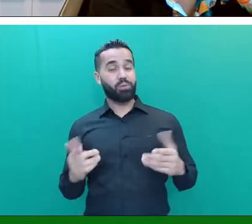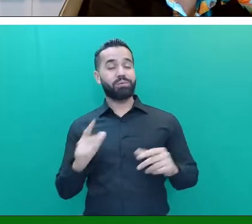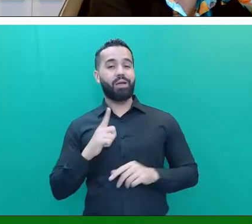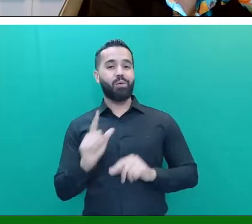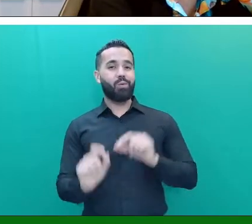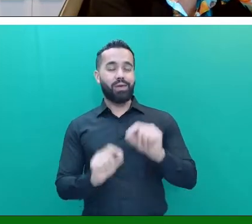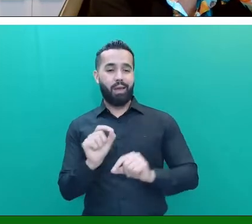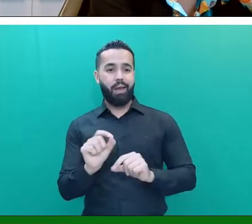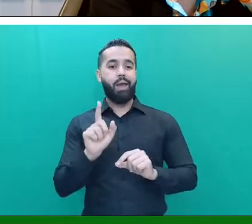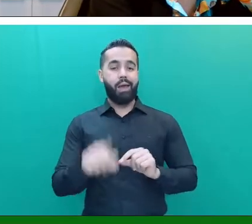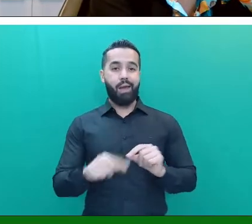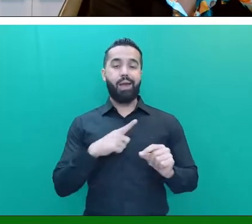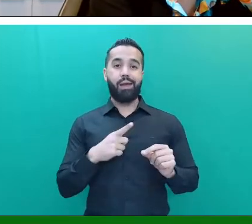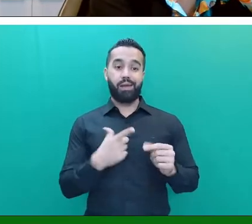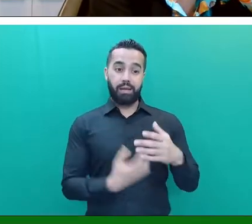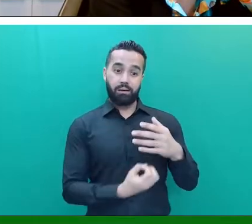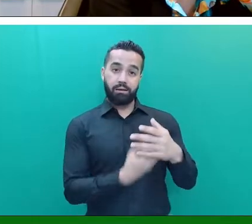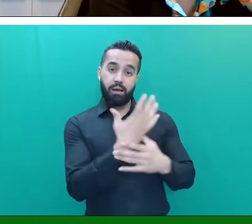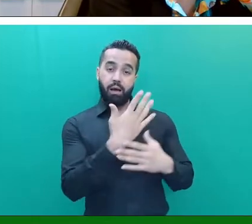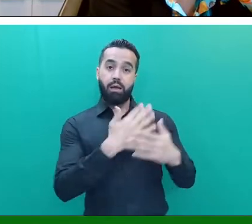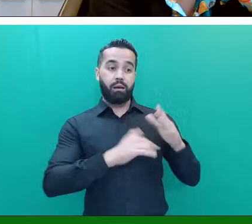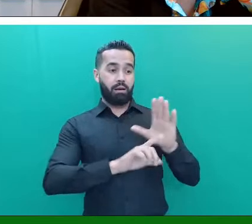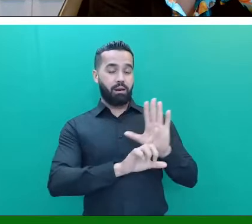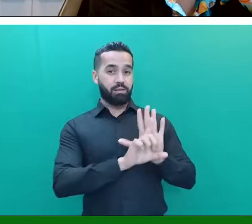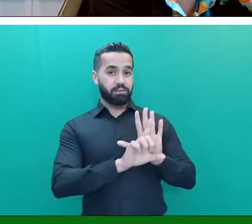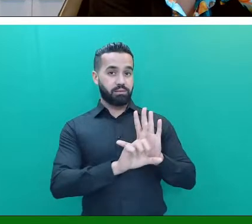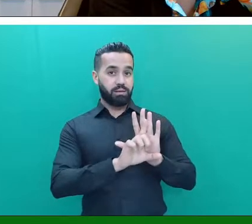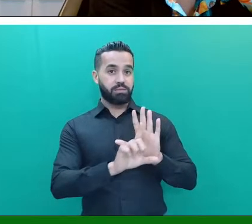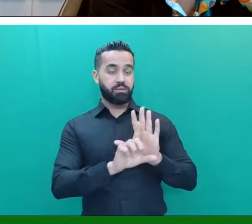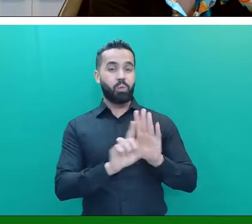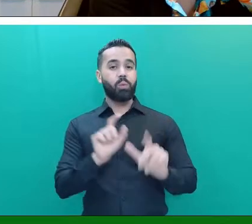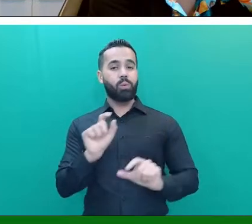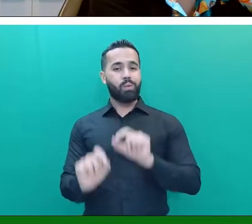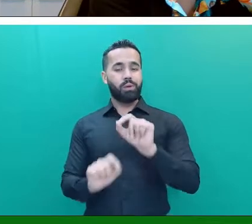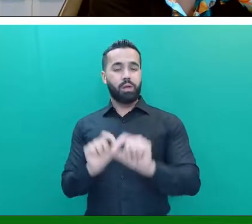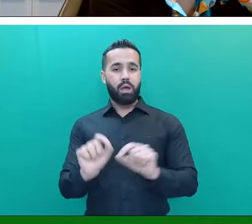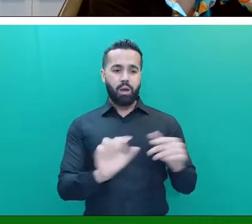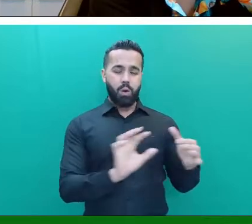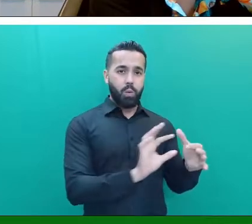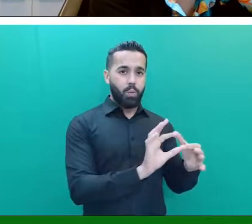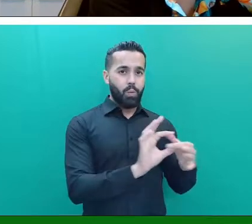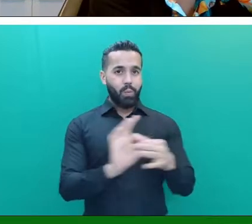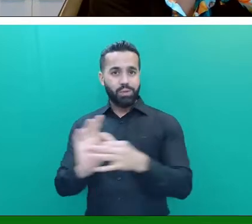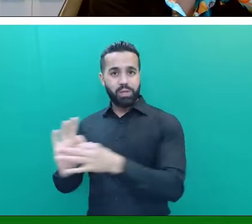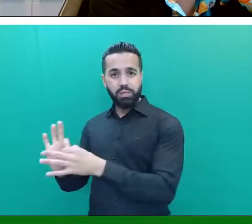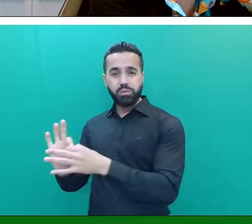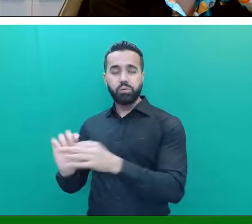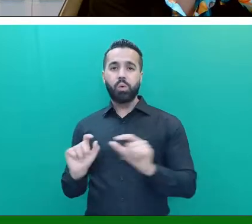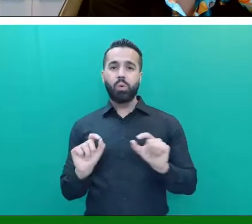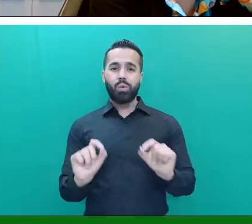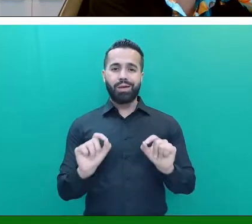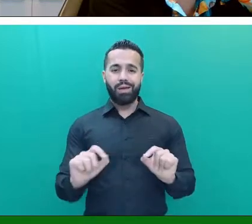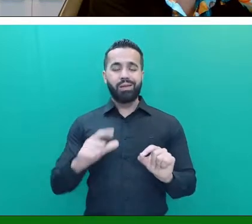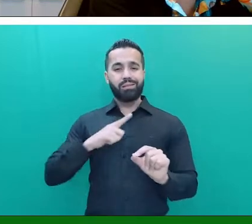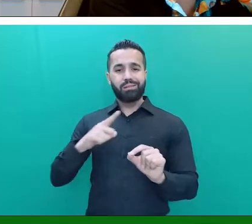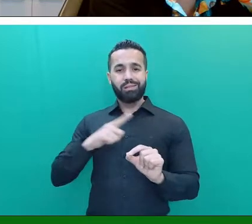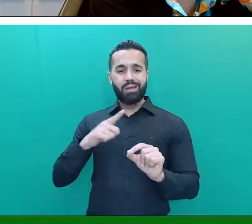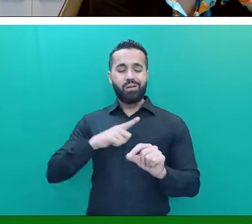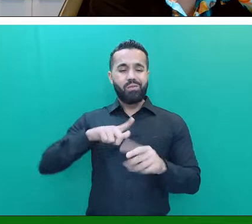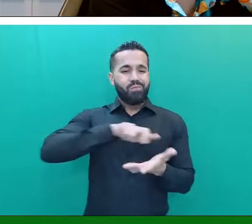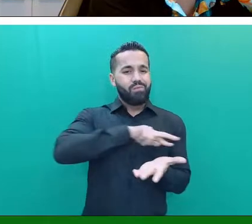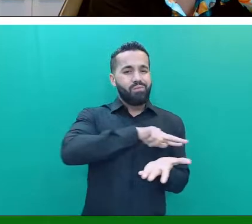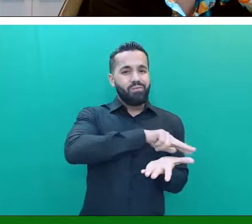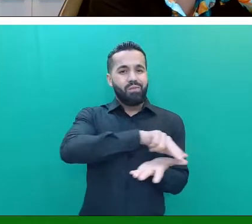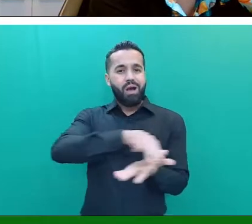uma legislação em cima de um contexto que acumula tantas desagregações históricas como